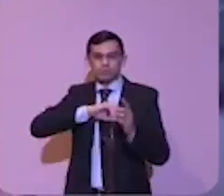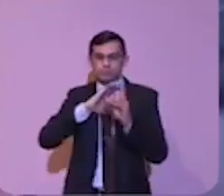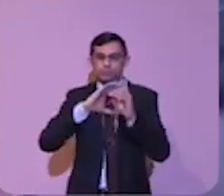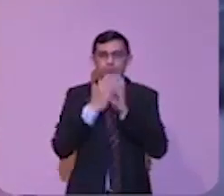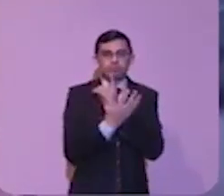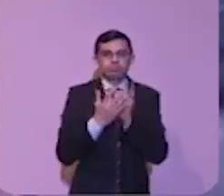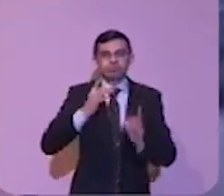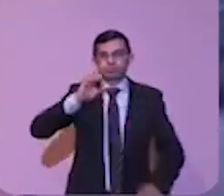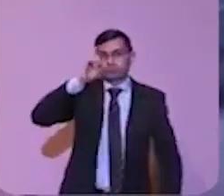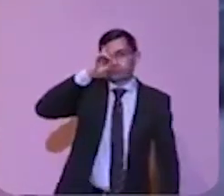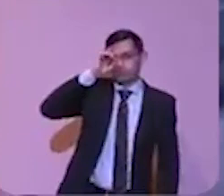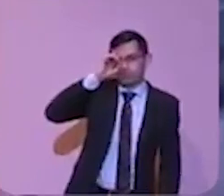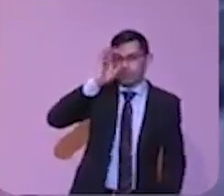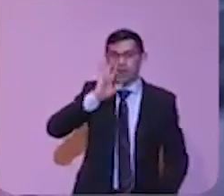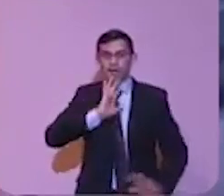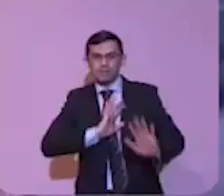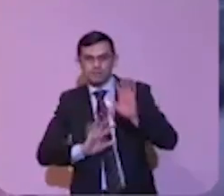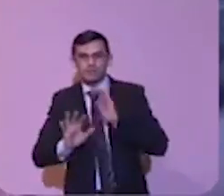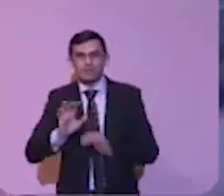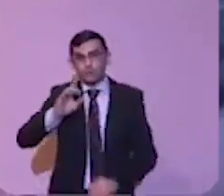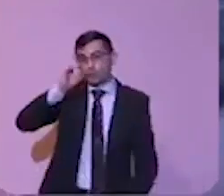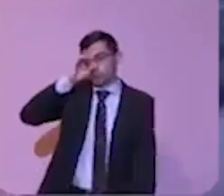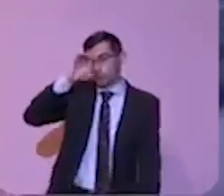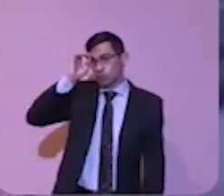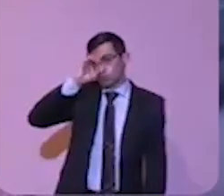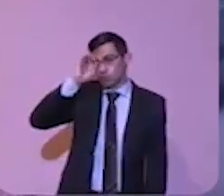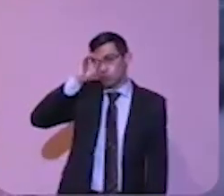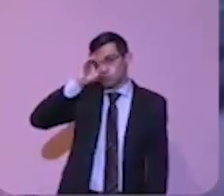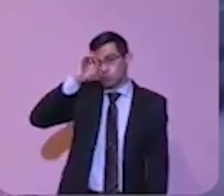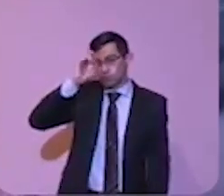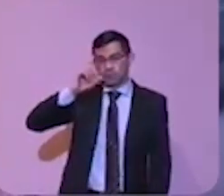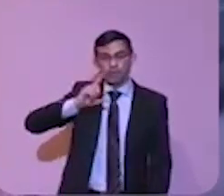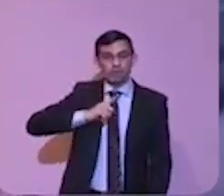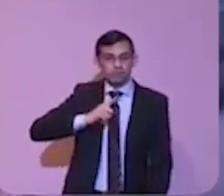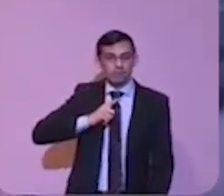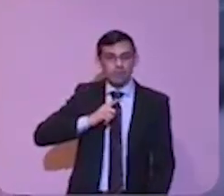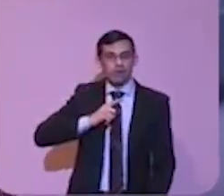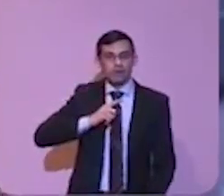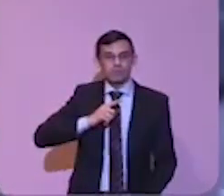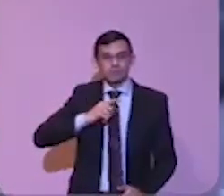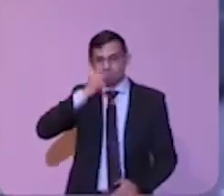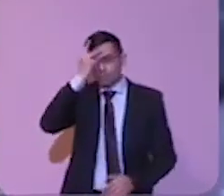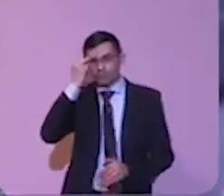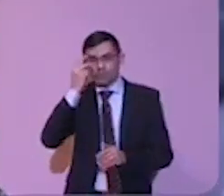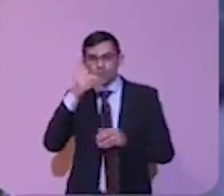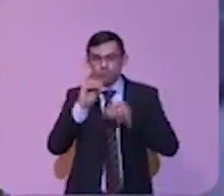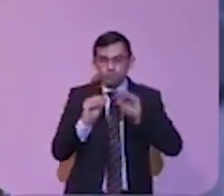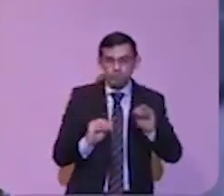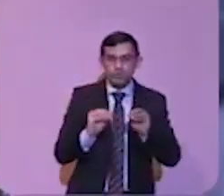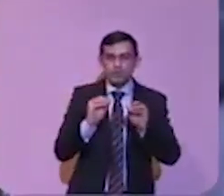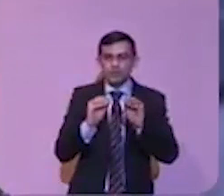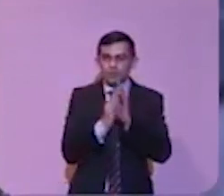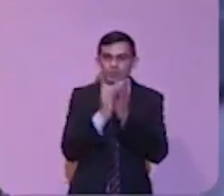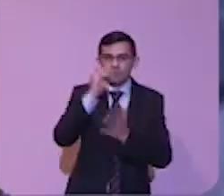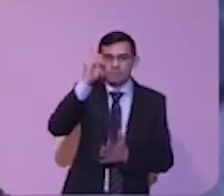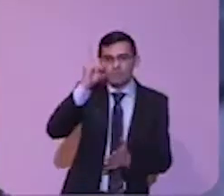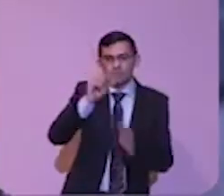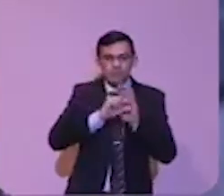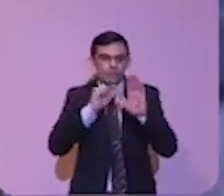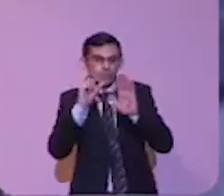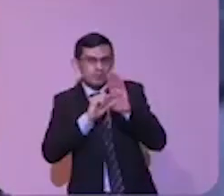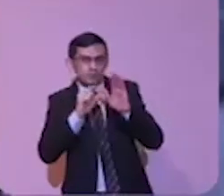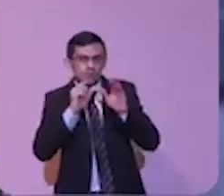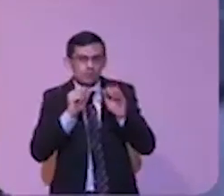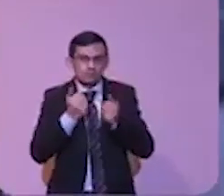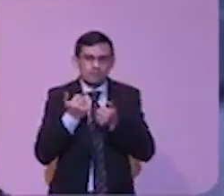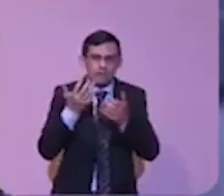púlpito. Então você entra ali todos os dias, tem alguém postando algo da palavra de Deus. Uma palavra